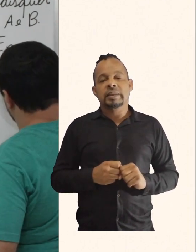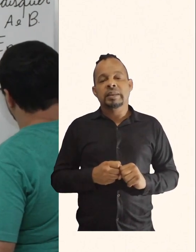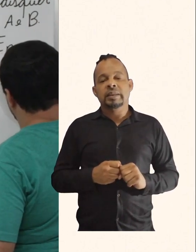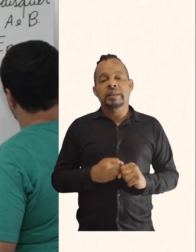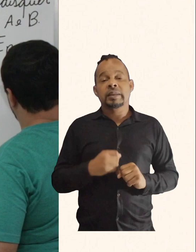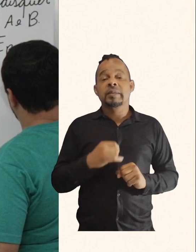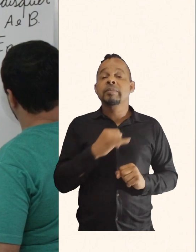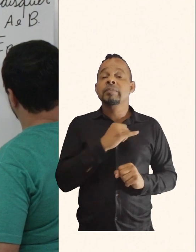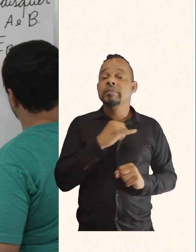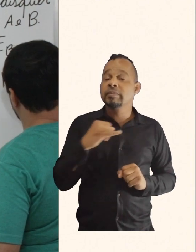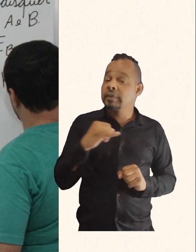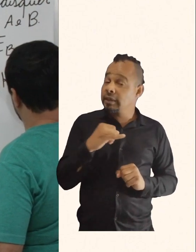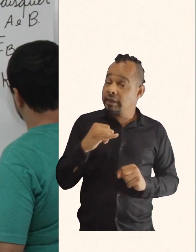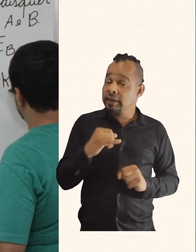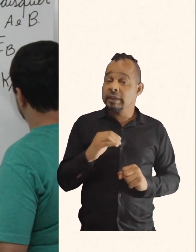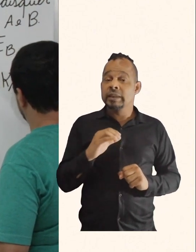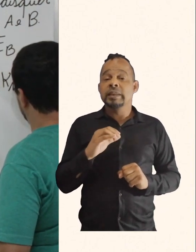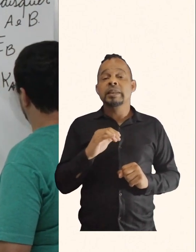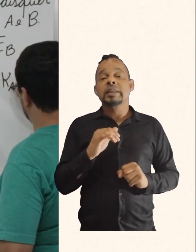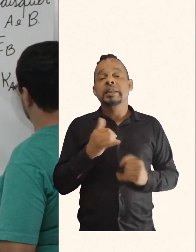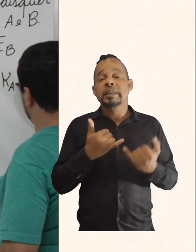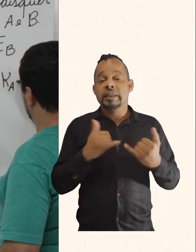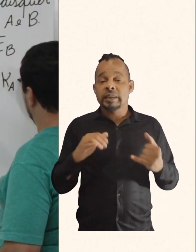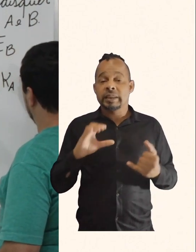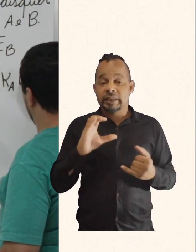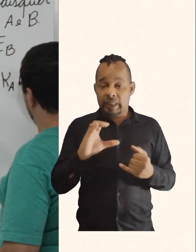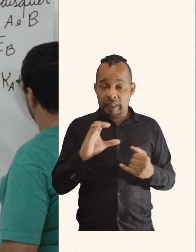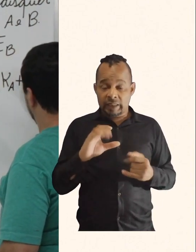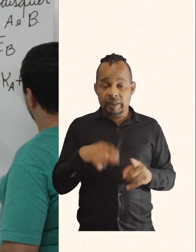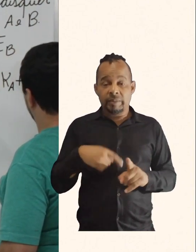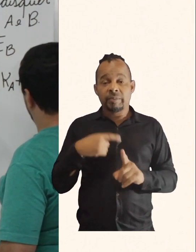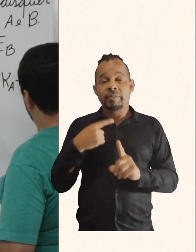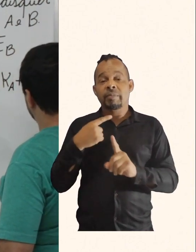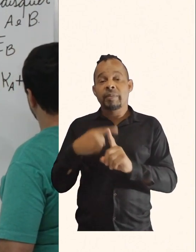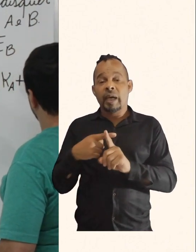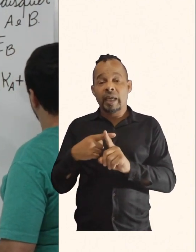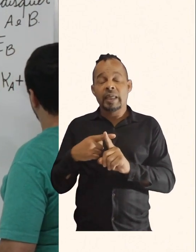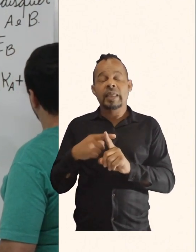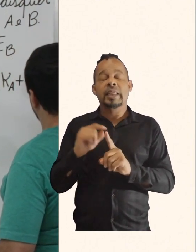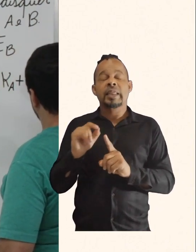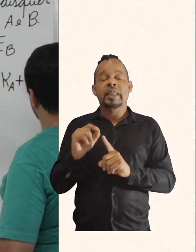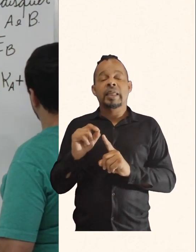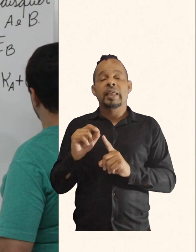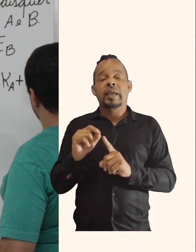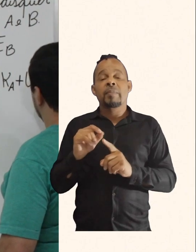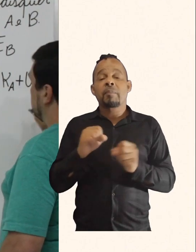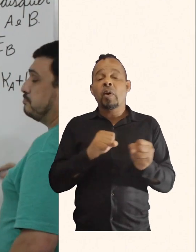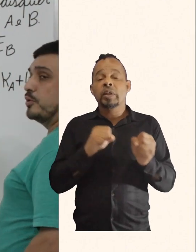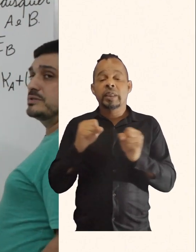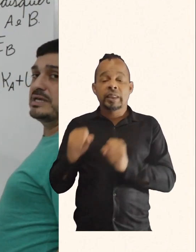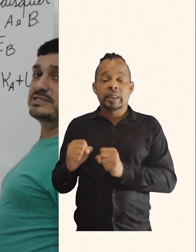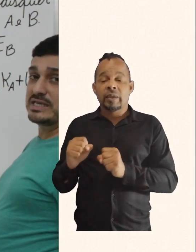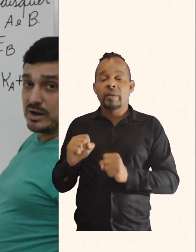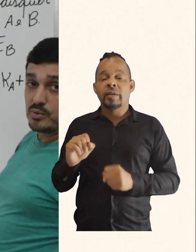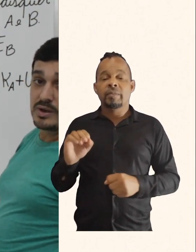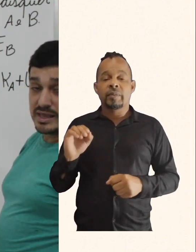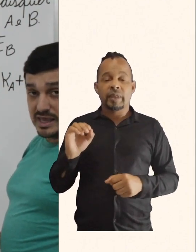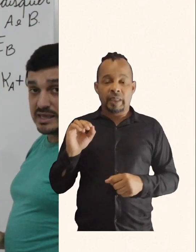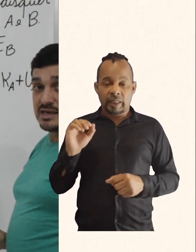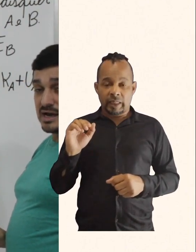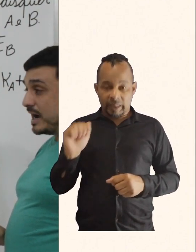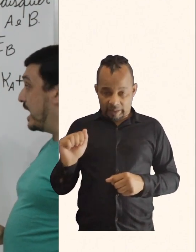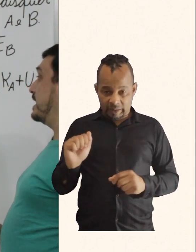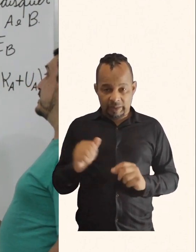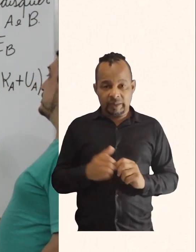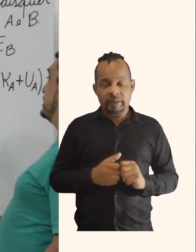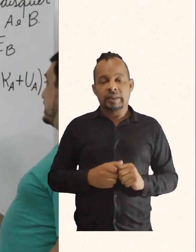menos energia cinética em A mais energia potencial